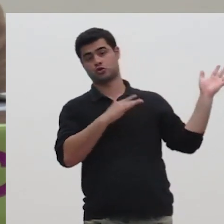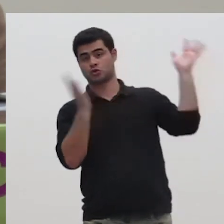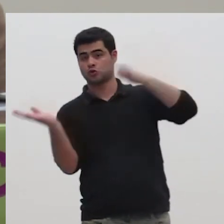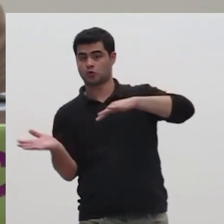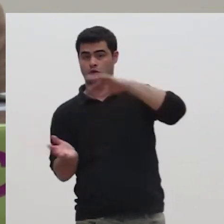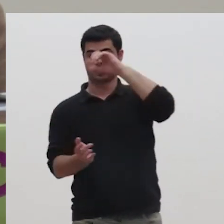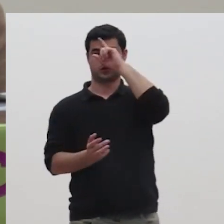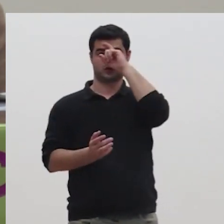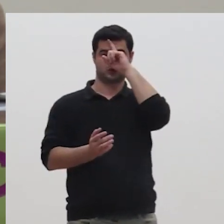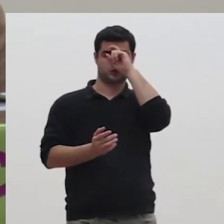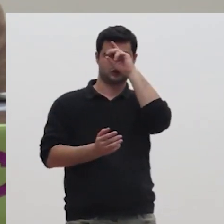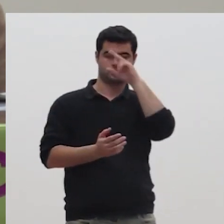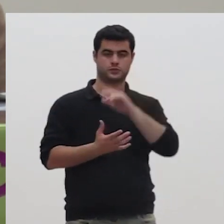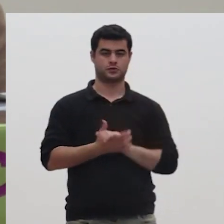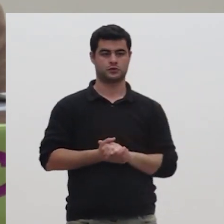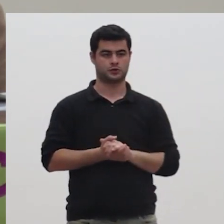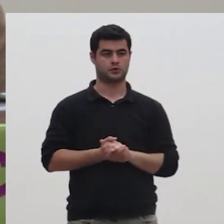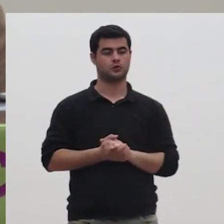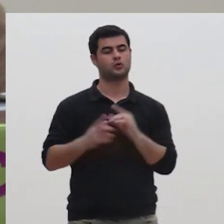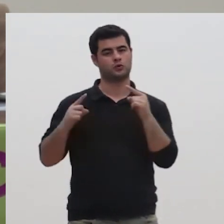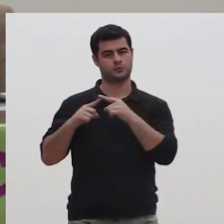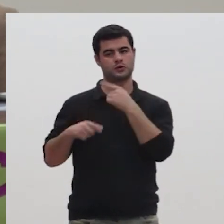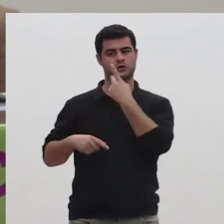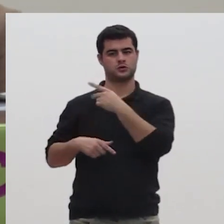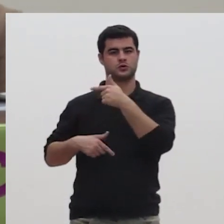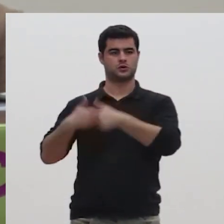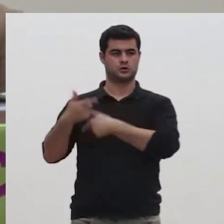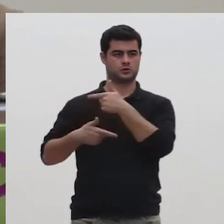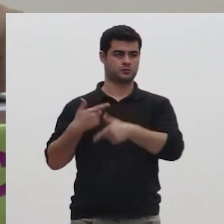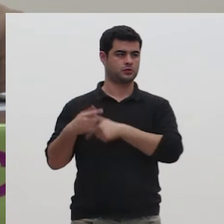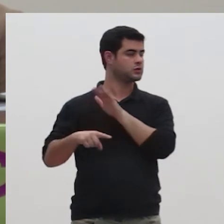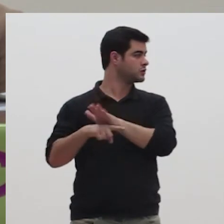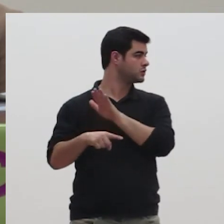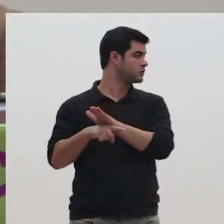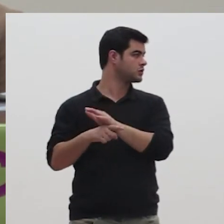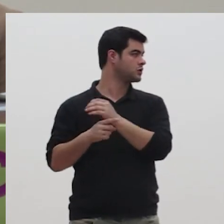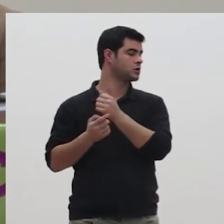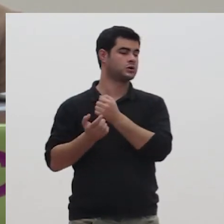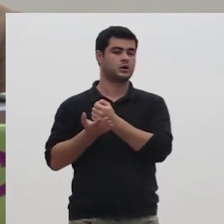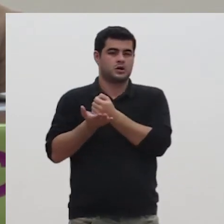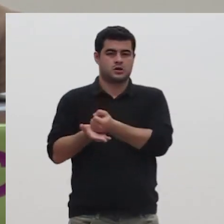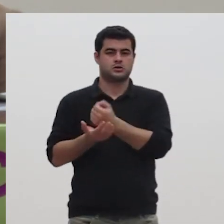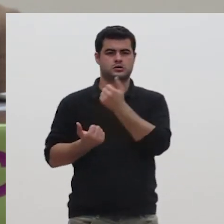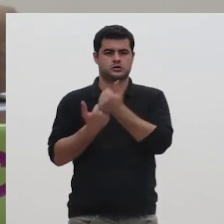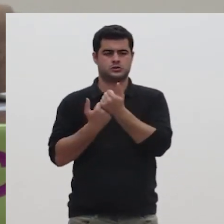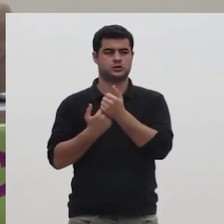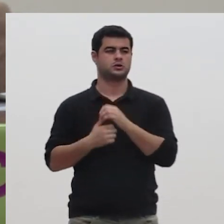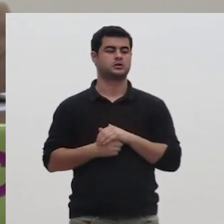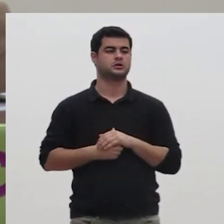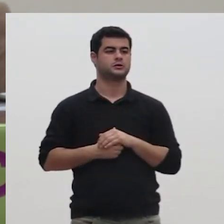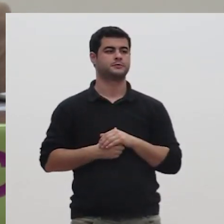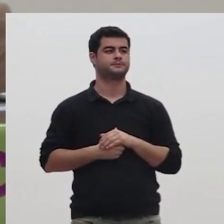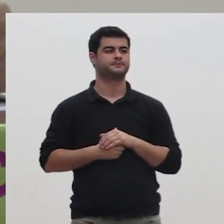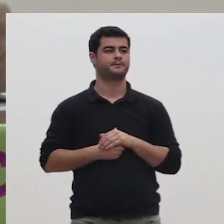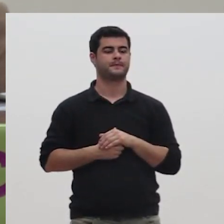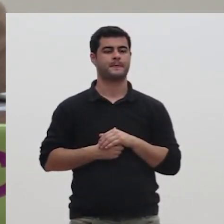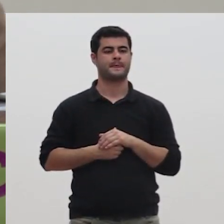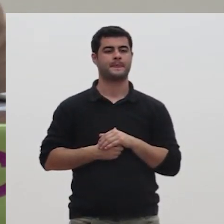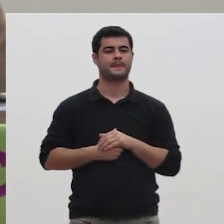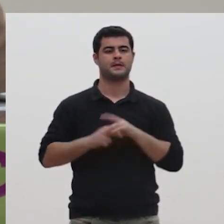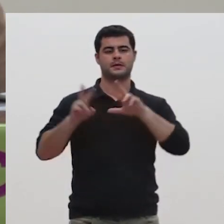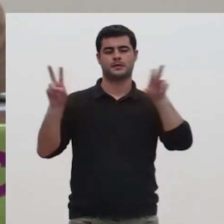parte um pouquinho da prestação do seu serviço, essa tensão entre esse seu lado assistencial, né, essa coisa de ser um grande hospital, um hospital imenso do